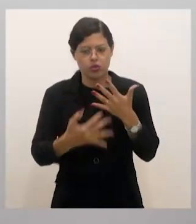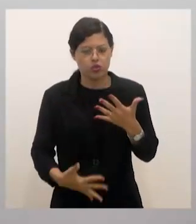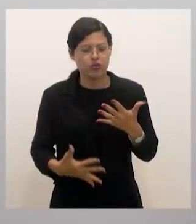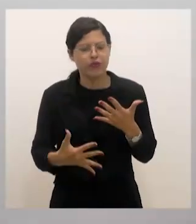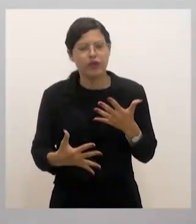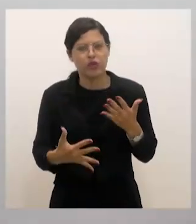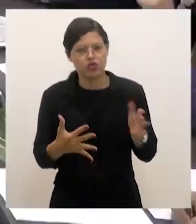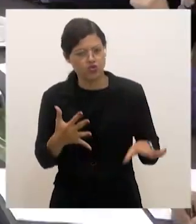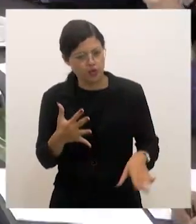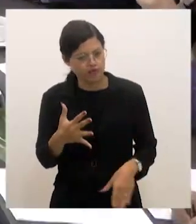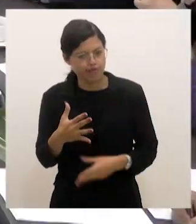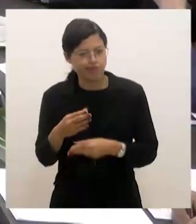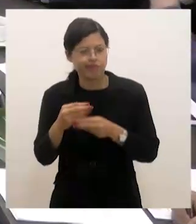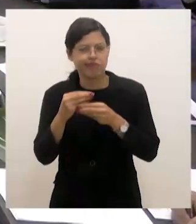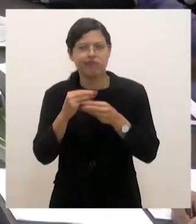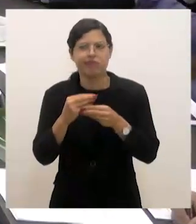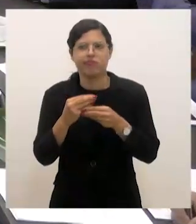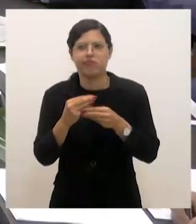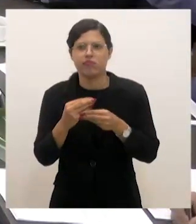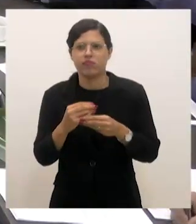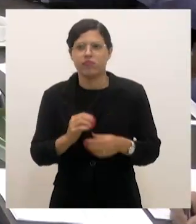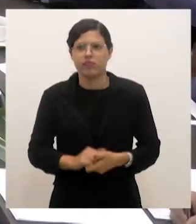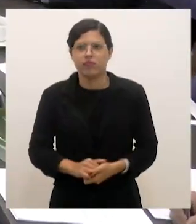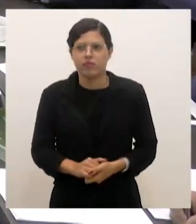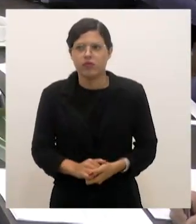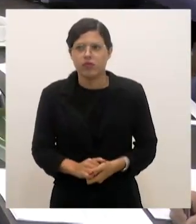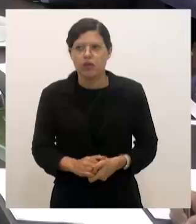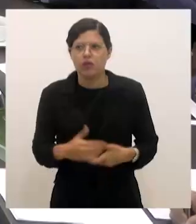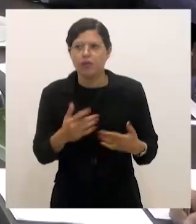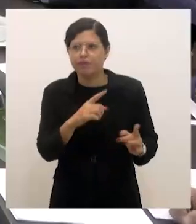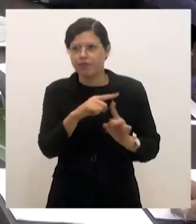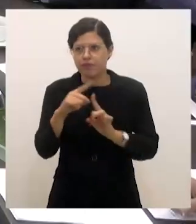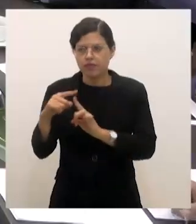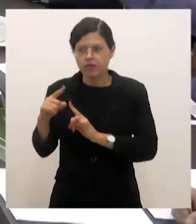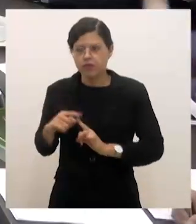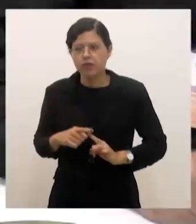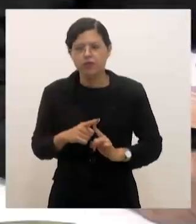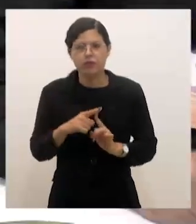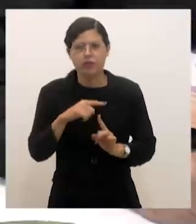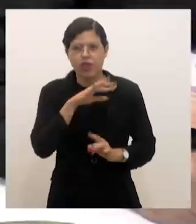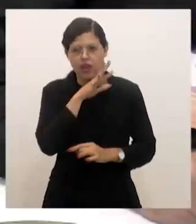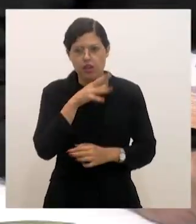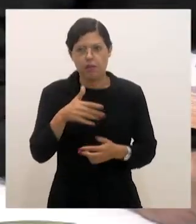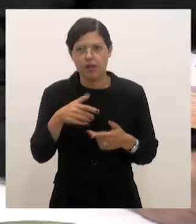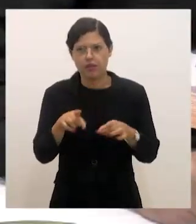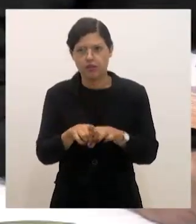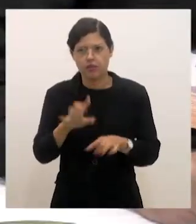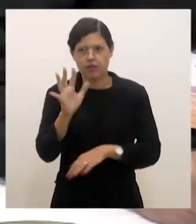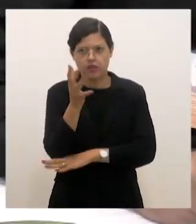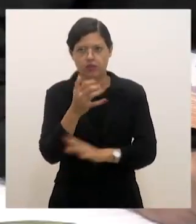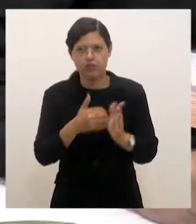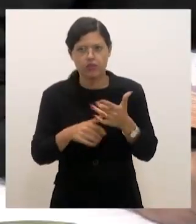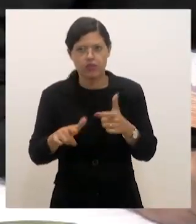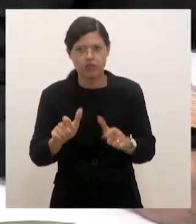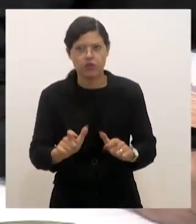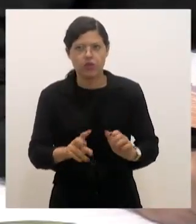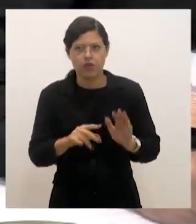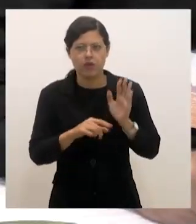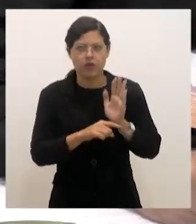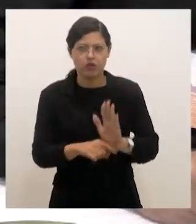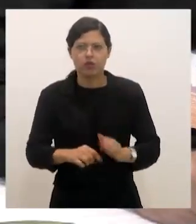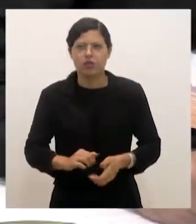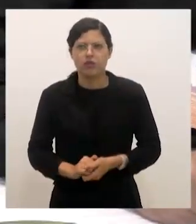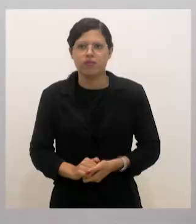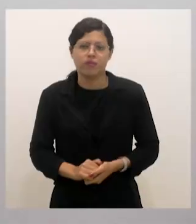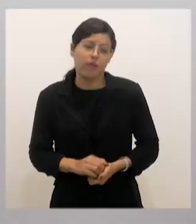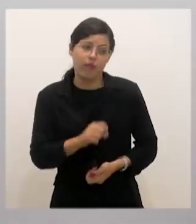mais com a incidência, quais são as espécies de fauna e flora do local, que isso vai ajudar depois. Se o senhor me ajudar... Isso